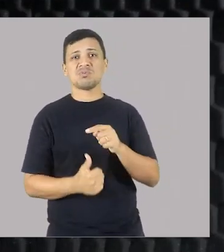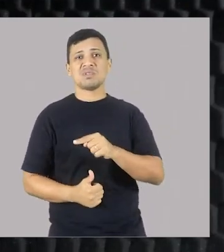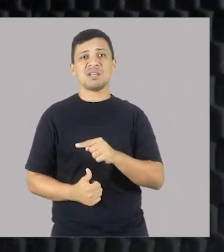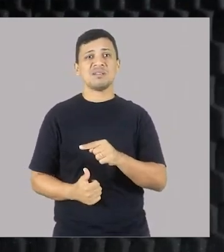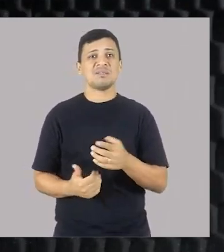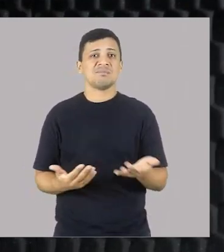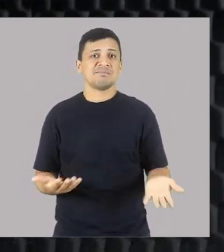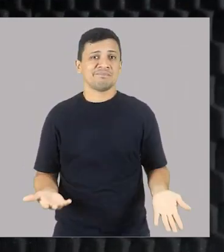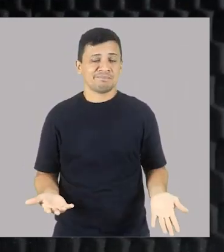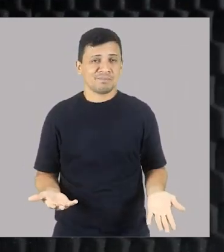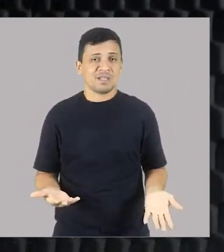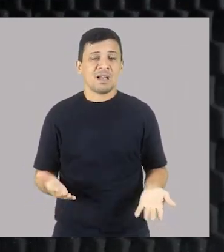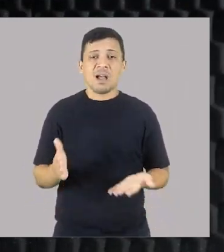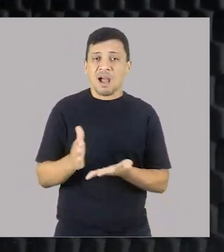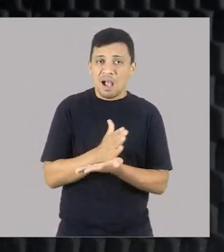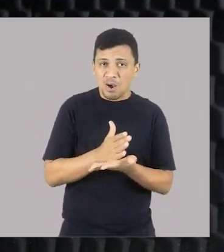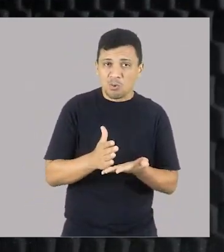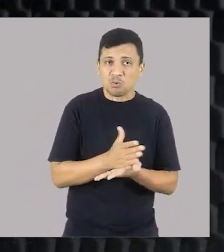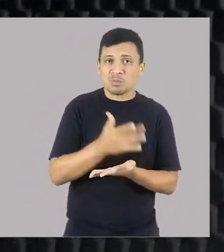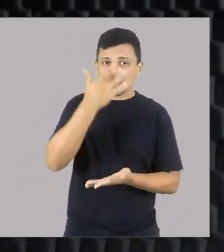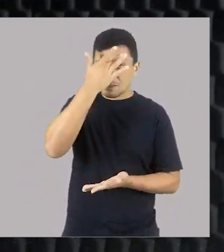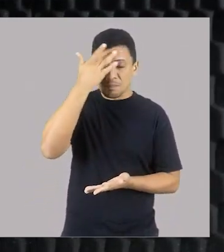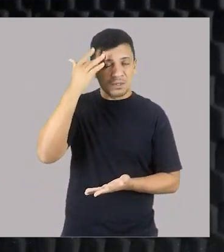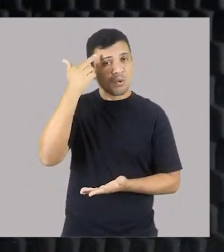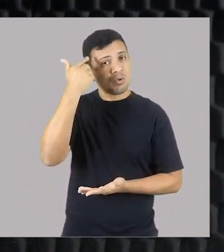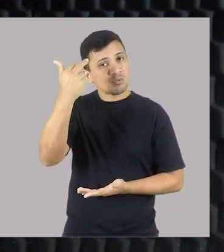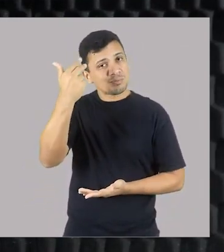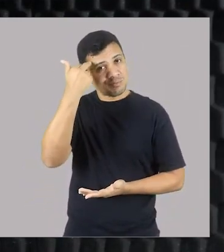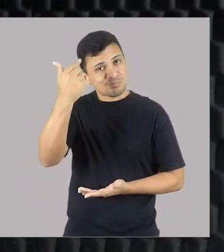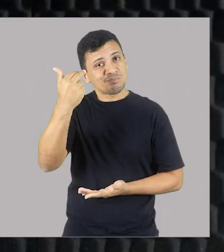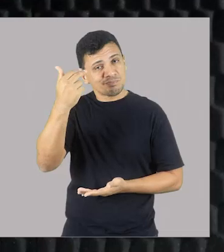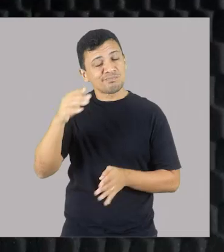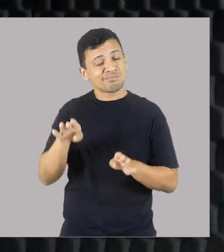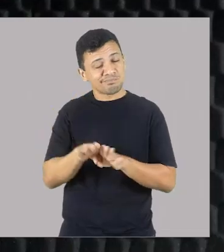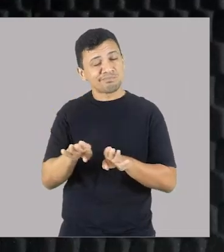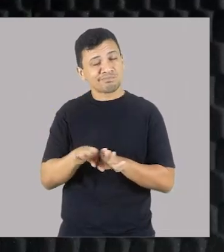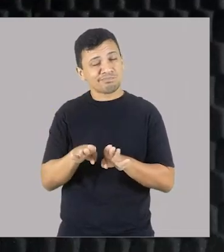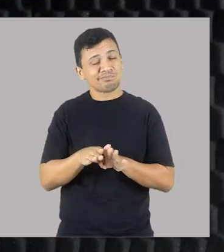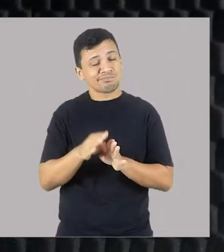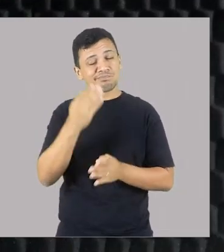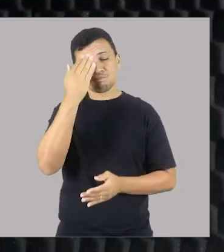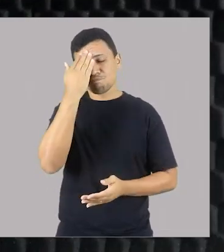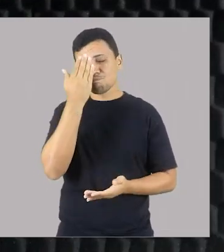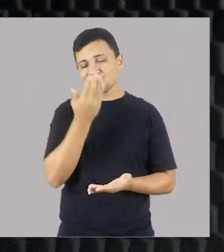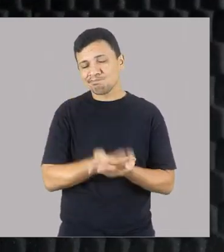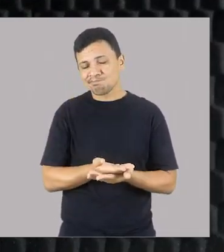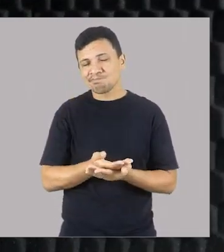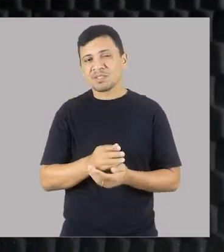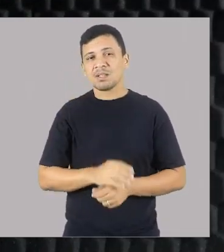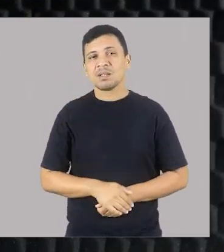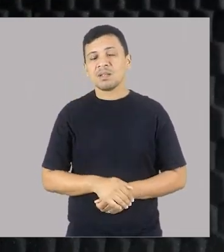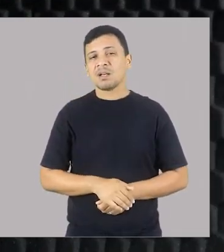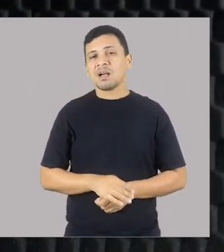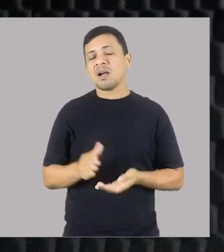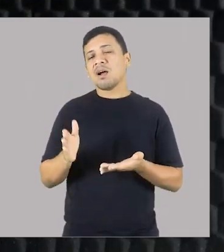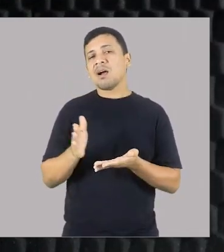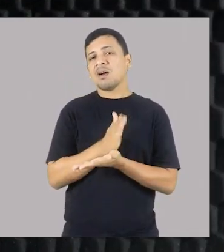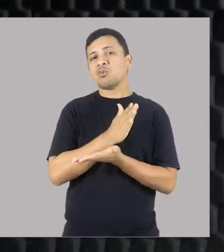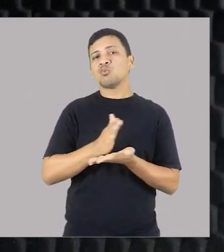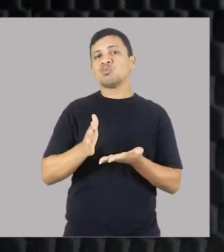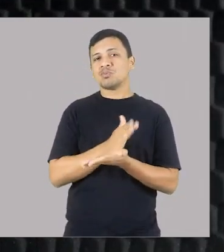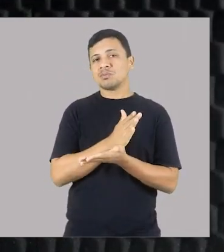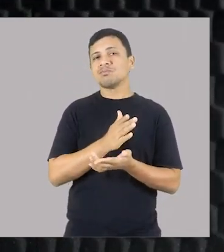lhe substituir, segundo alguns estudiosos, teria contribuído para isso. Porém, é preciso observar que existem algumas